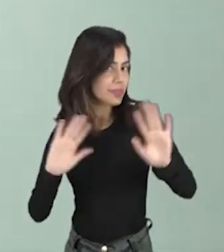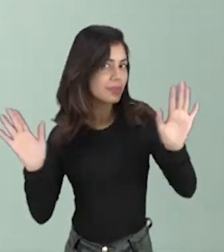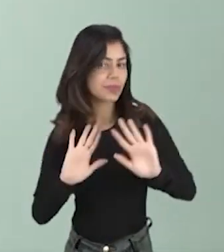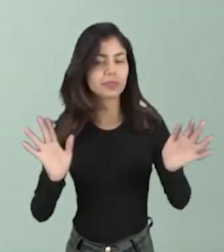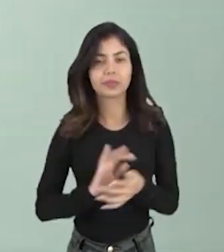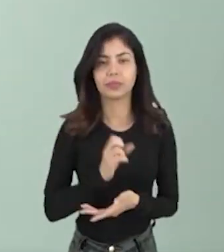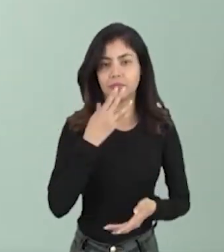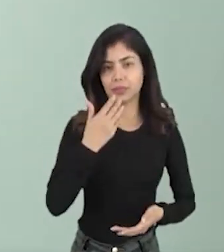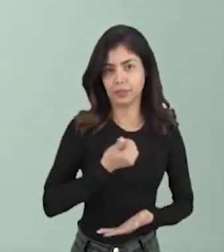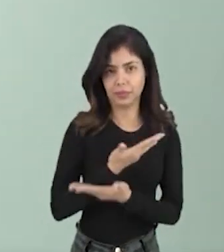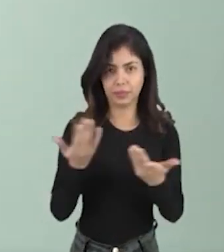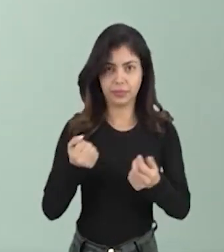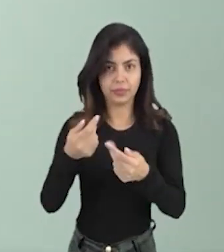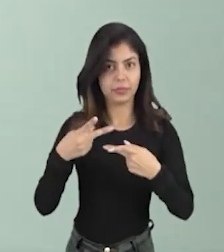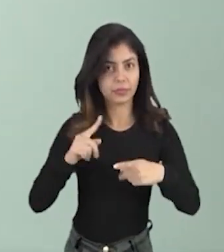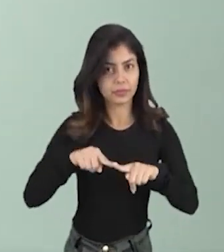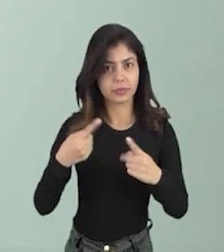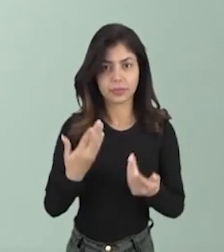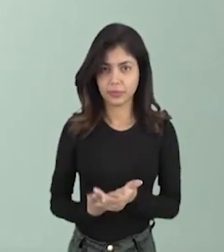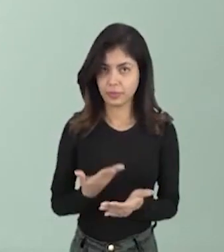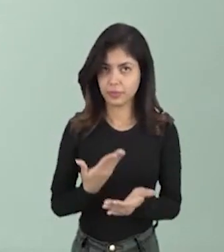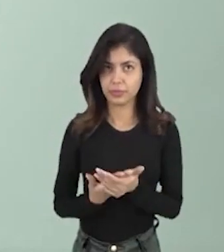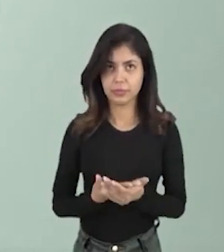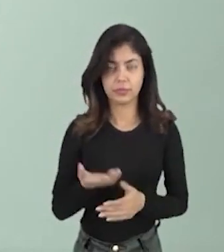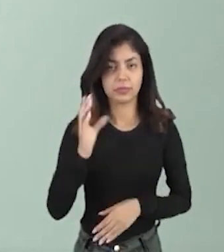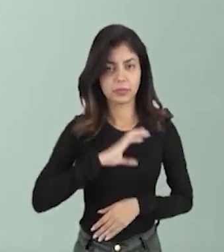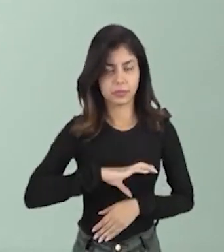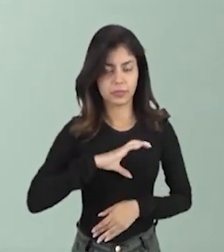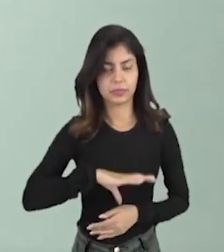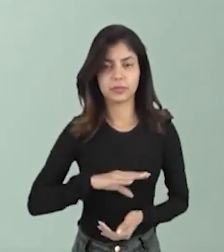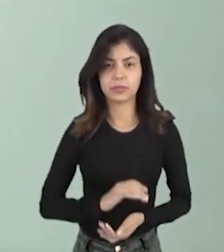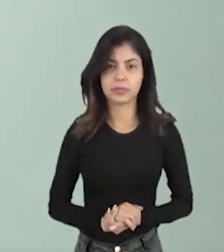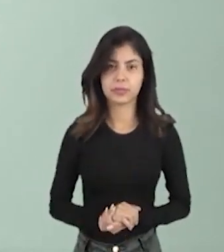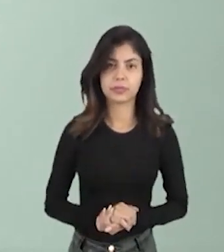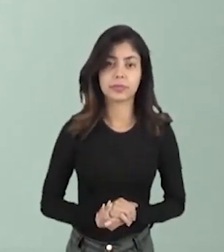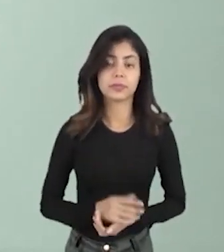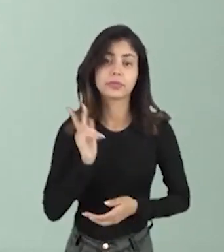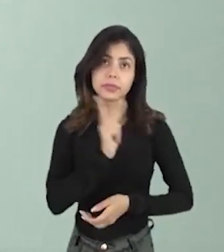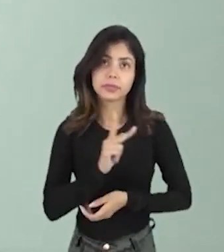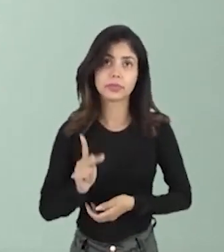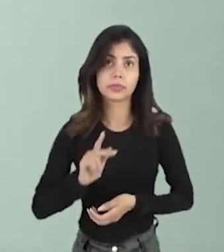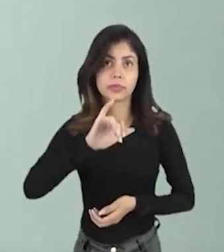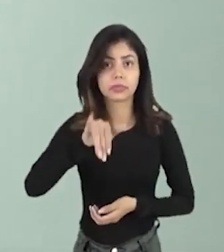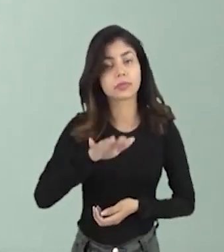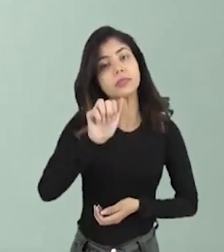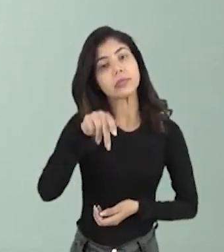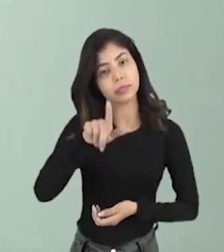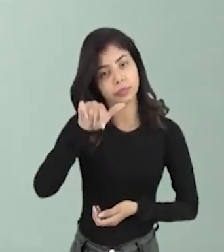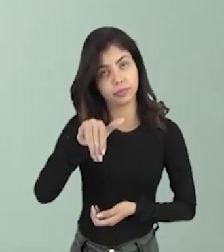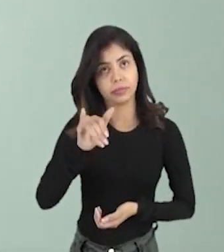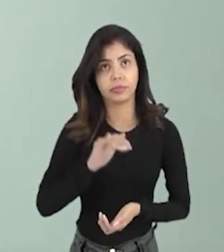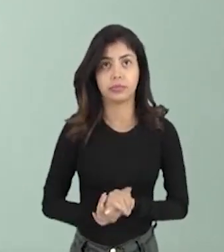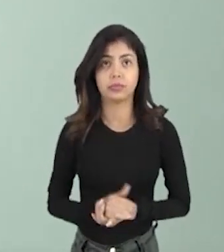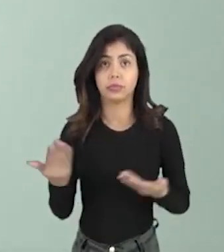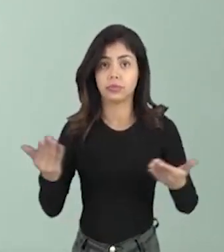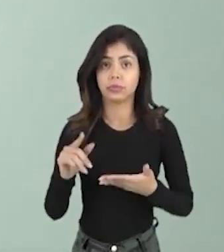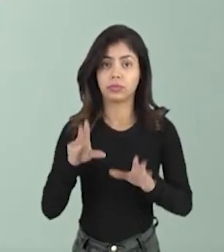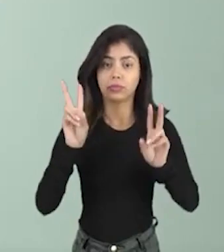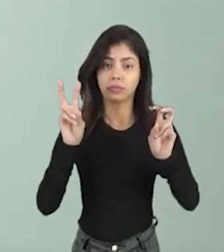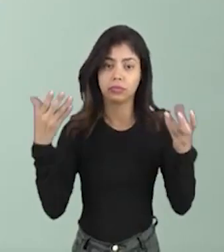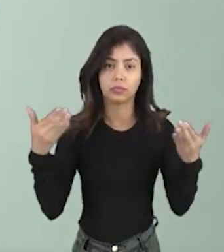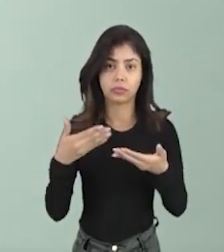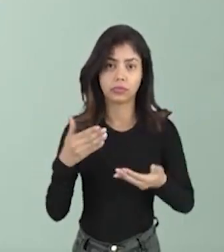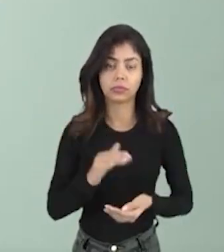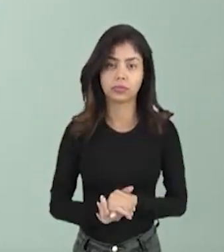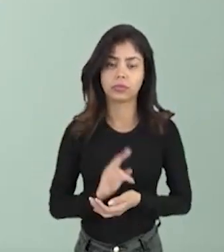Olá, galerinha, tudo bem? Sejam todos bem-vindos à aula de língua portuguesa. Eu sou a professora Gemile Fontinelli e o nosso